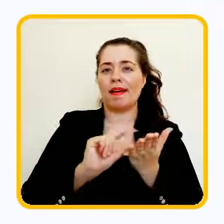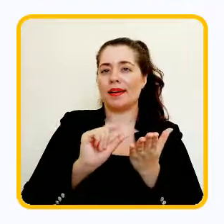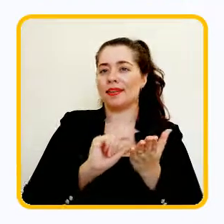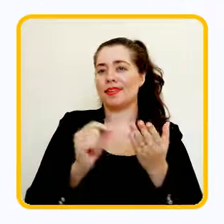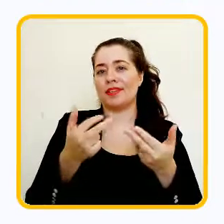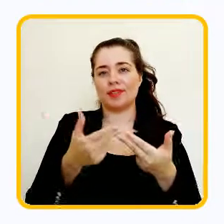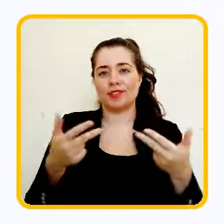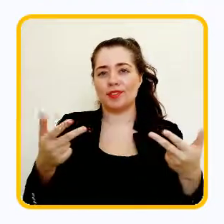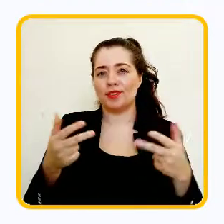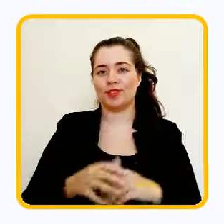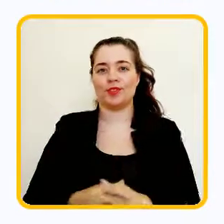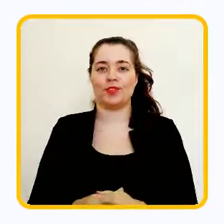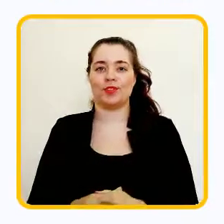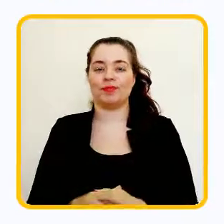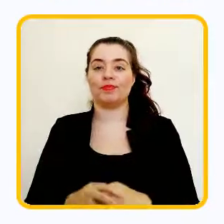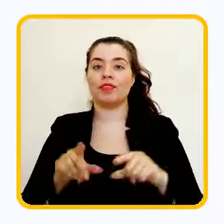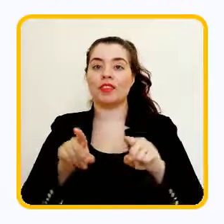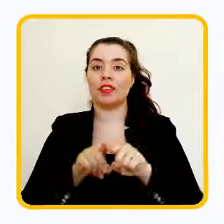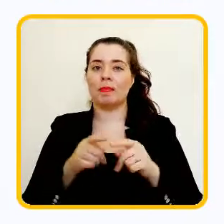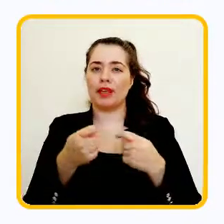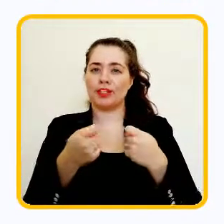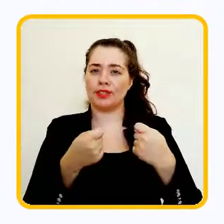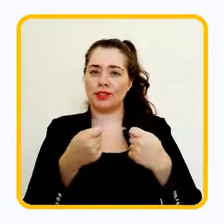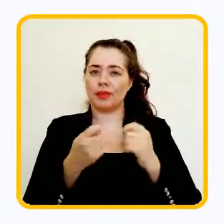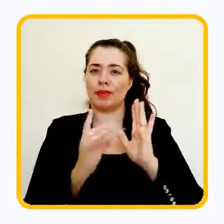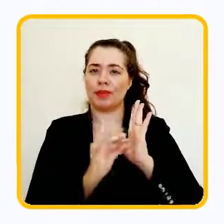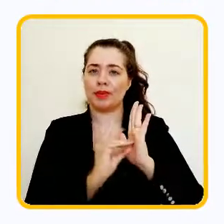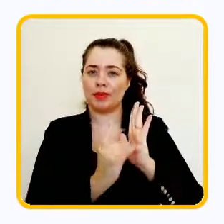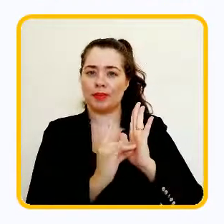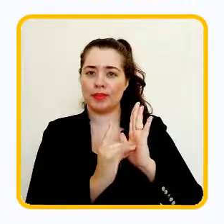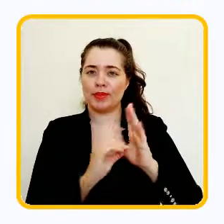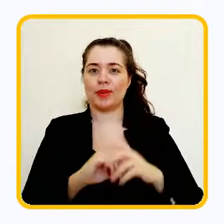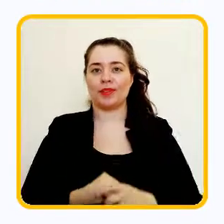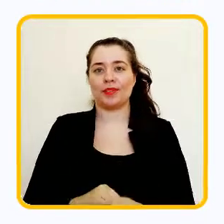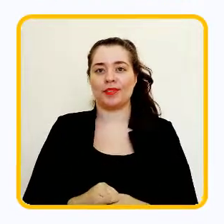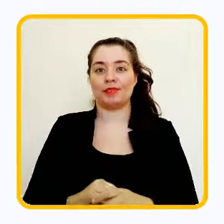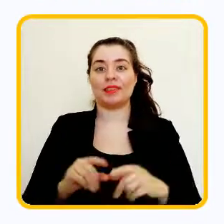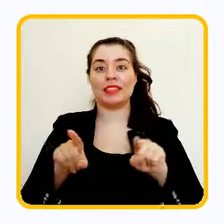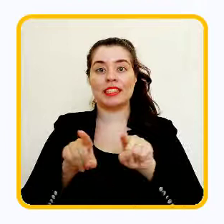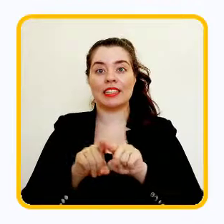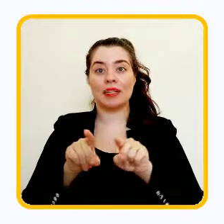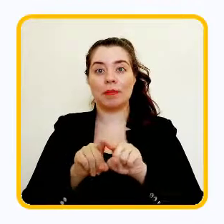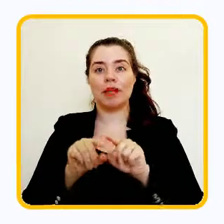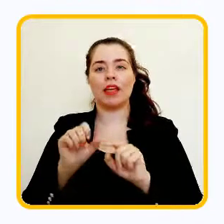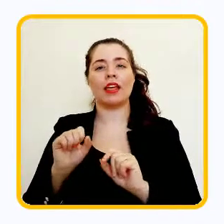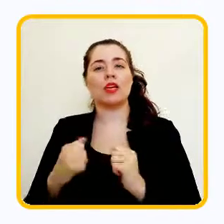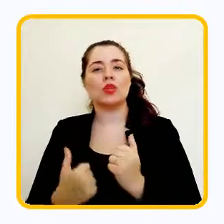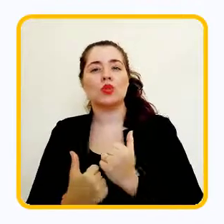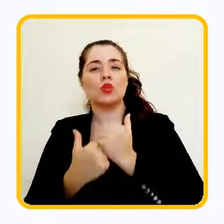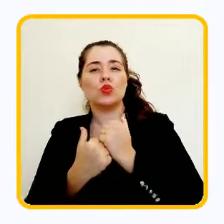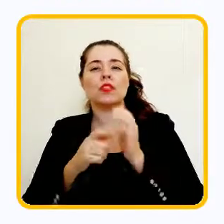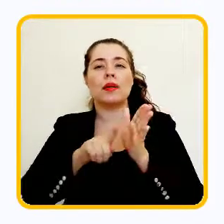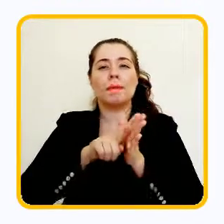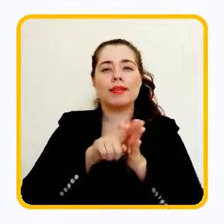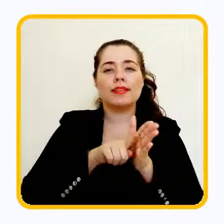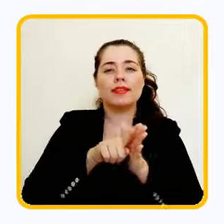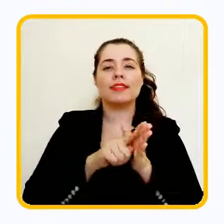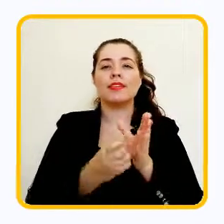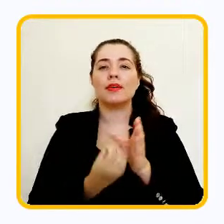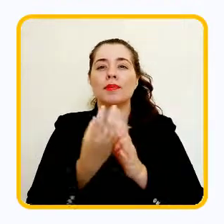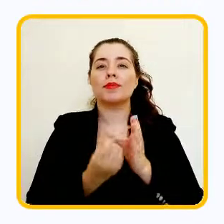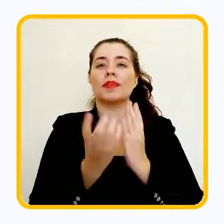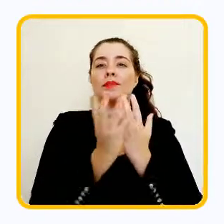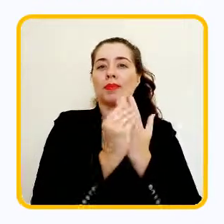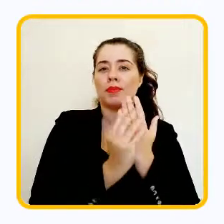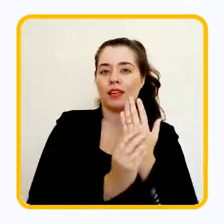renovação, acesso a banco de dados com artigos e livros digitais, gerenciamento do repositório institucional, aplicações